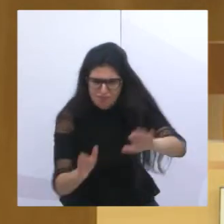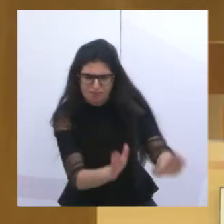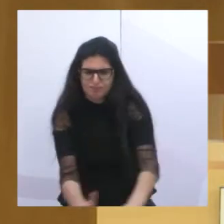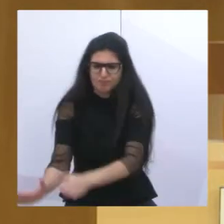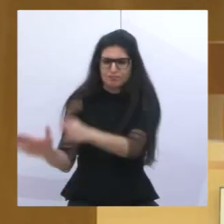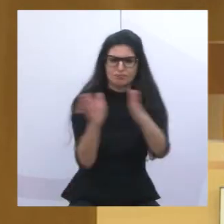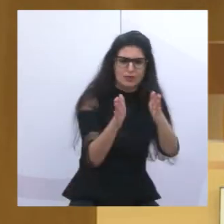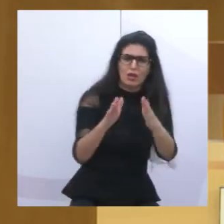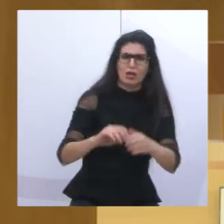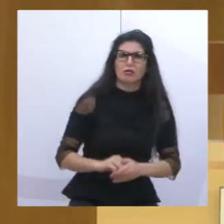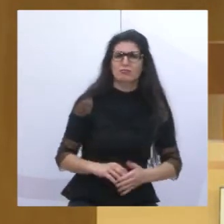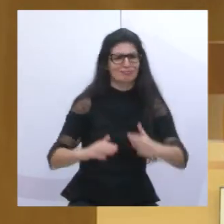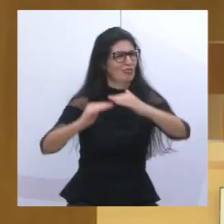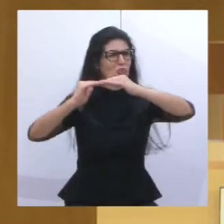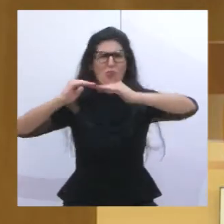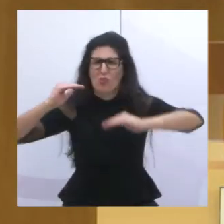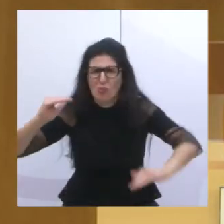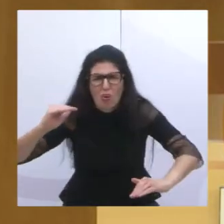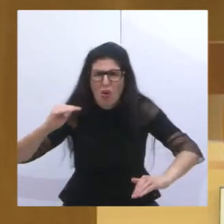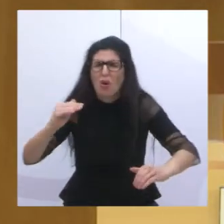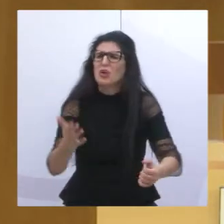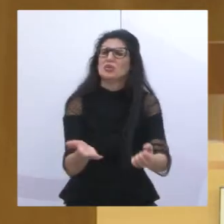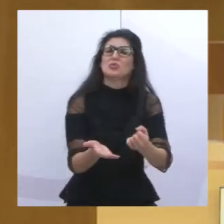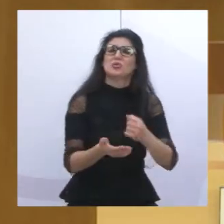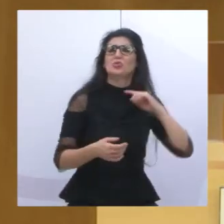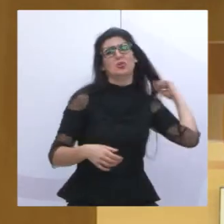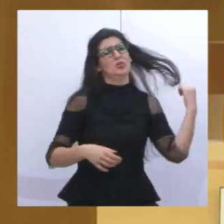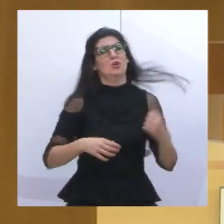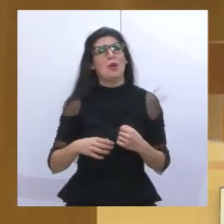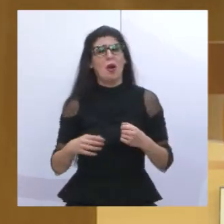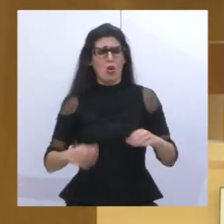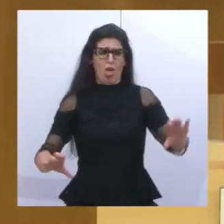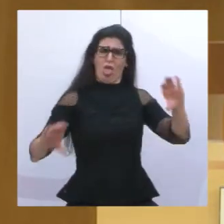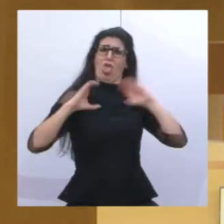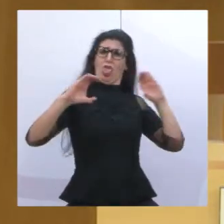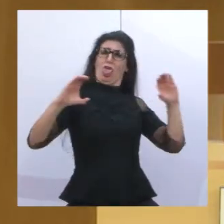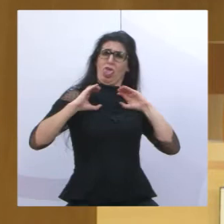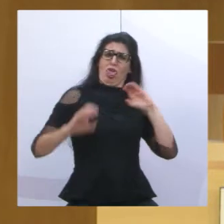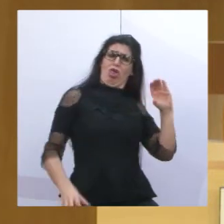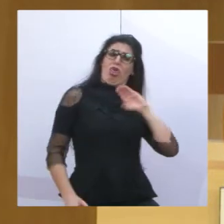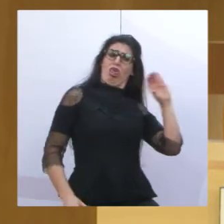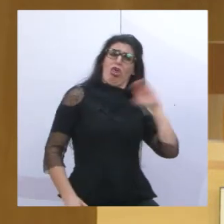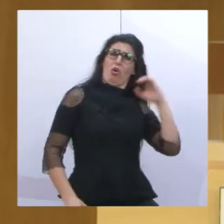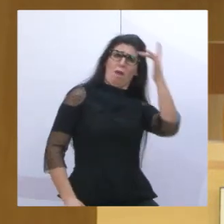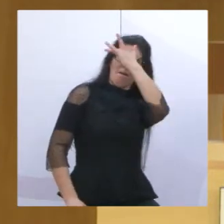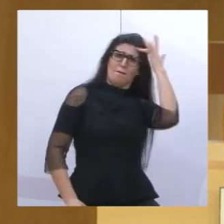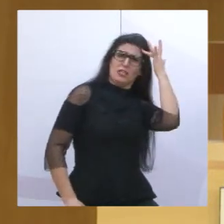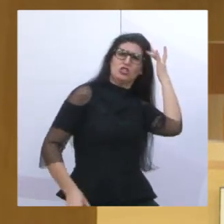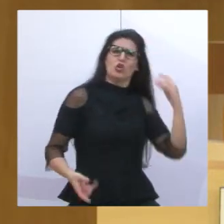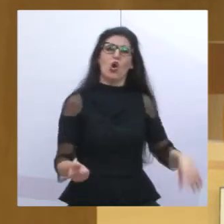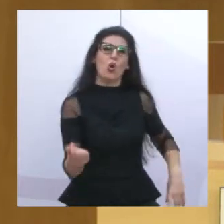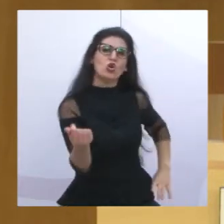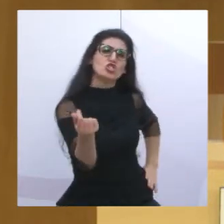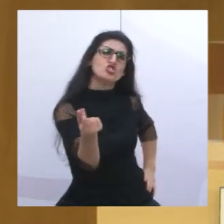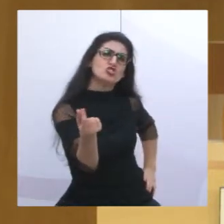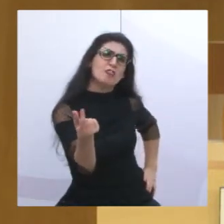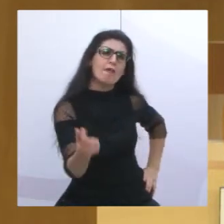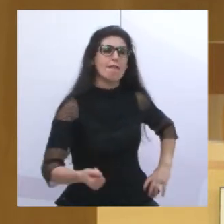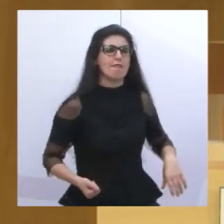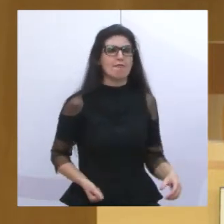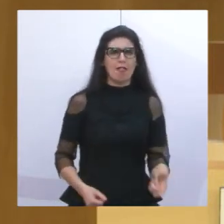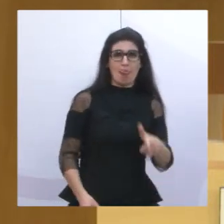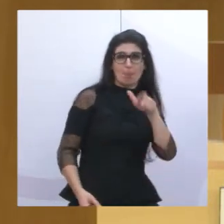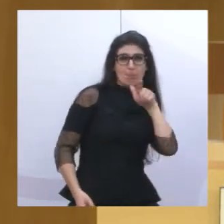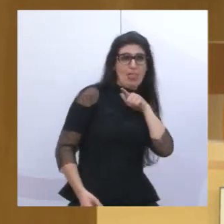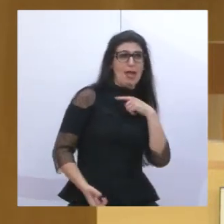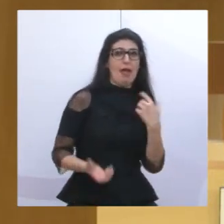Mas infelizmente não vai beneficiar só essas pessoas, vai abrir brecha para os ricos também, que são gananciosos, quanto mais tem, mais querem,